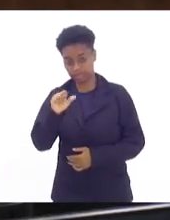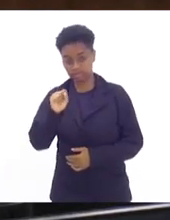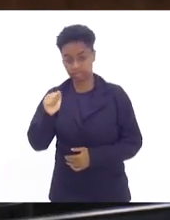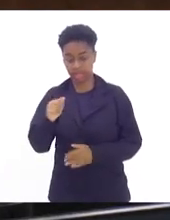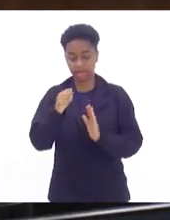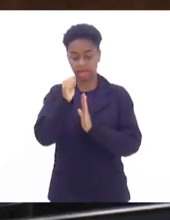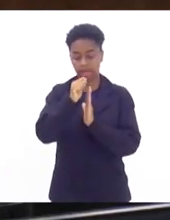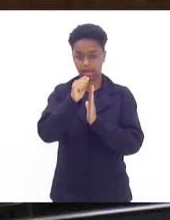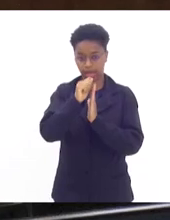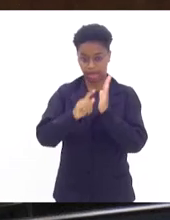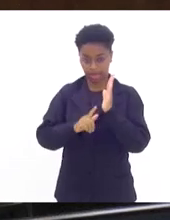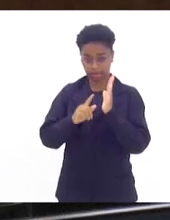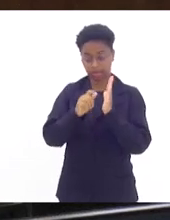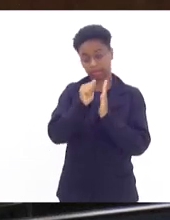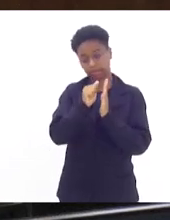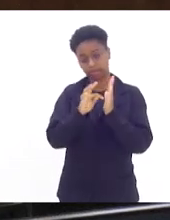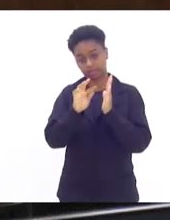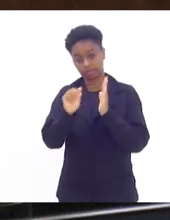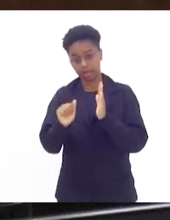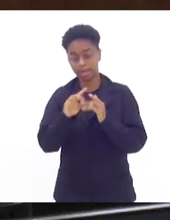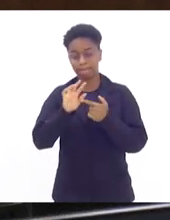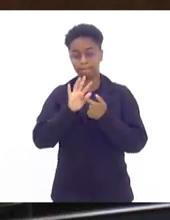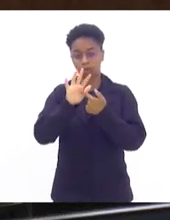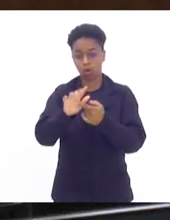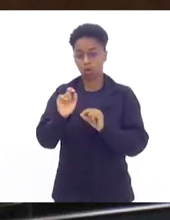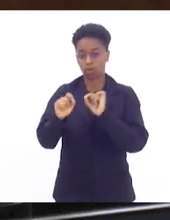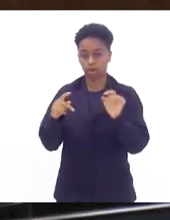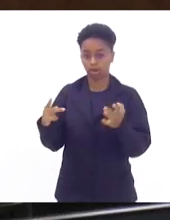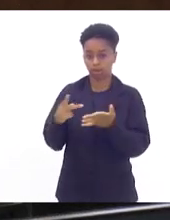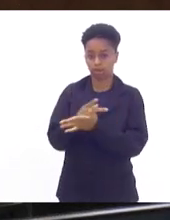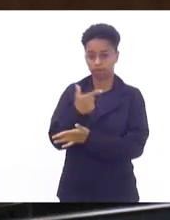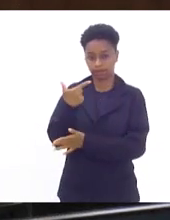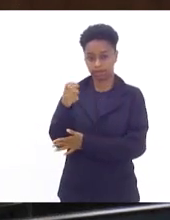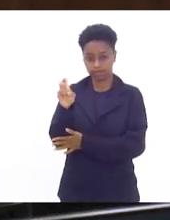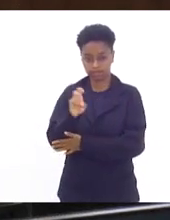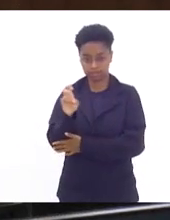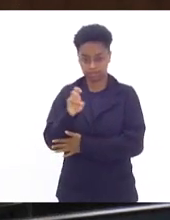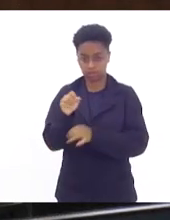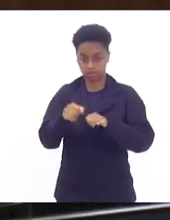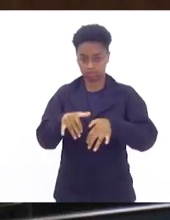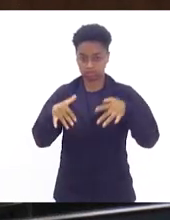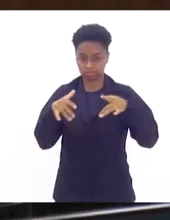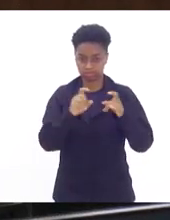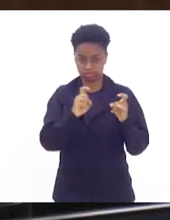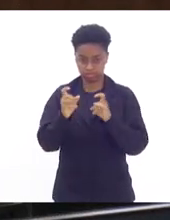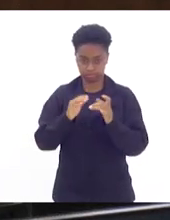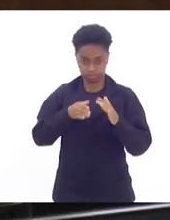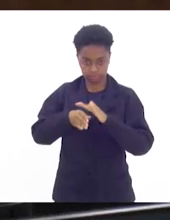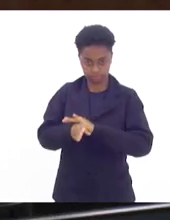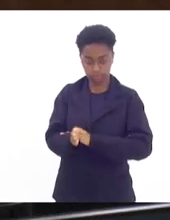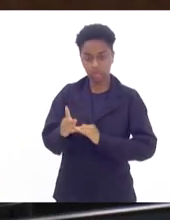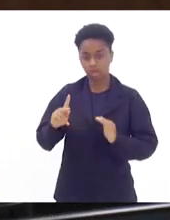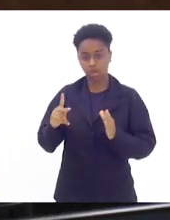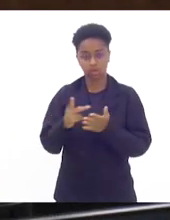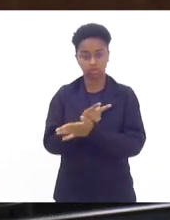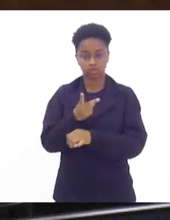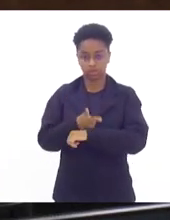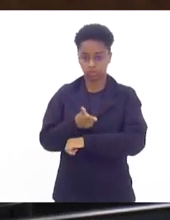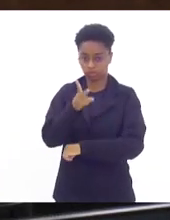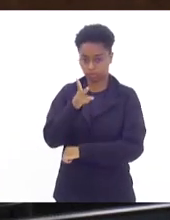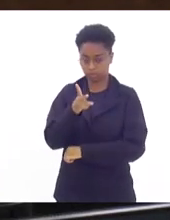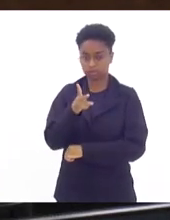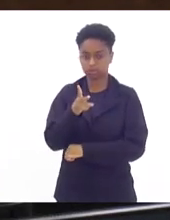exatidão o ocorrido na 25ª sessão ordinária, que, iniciada às 14